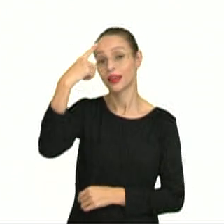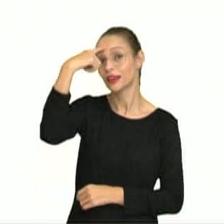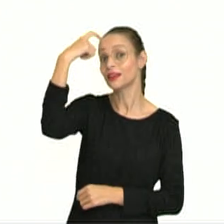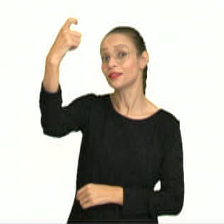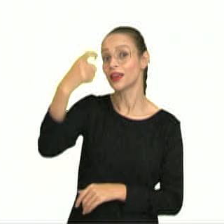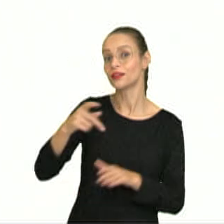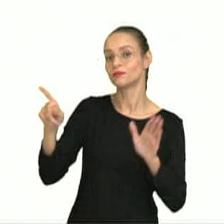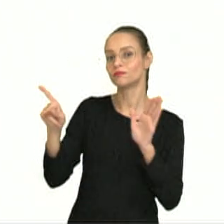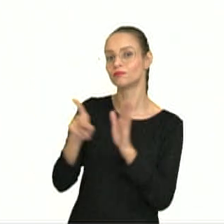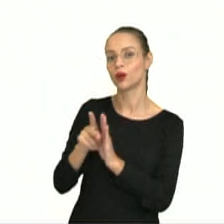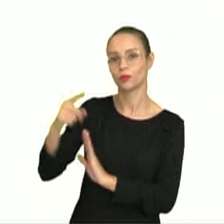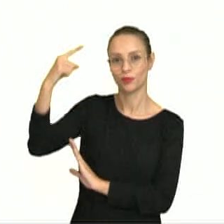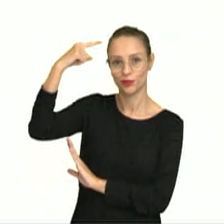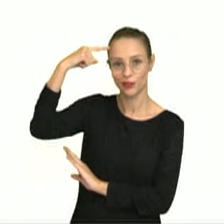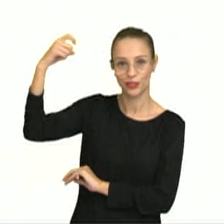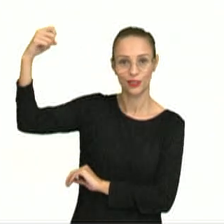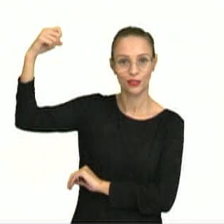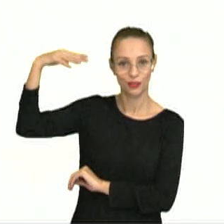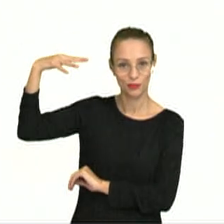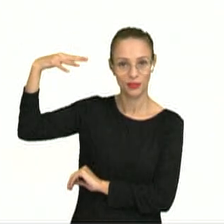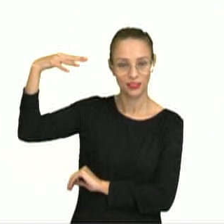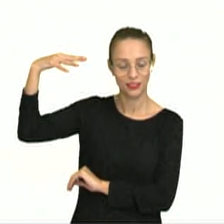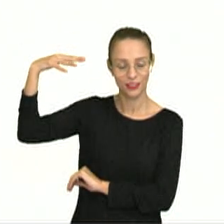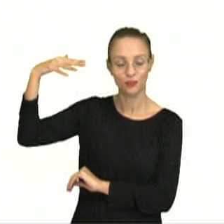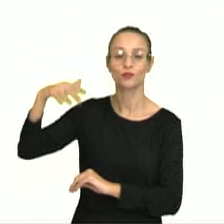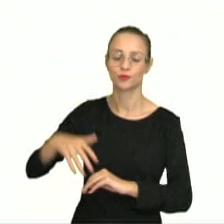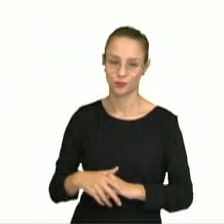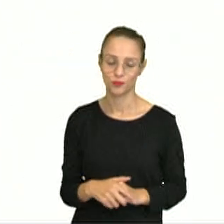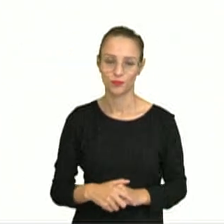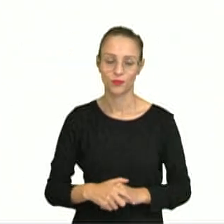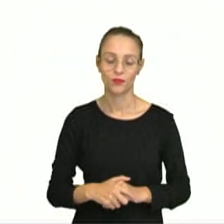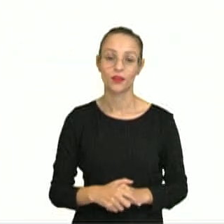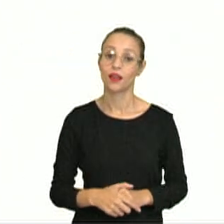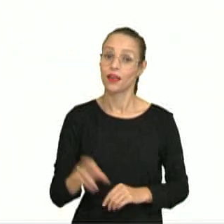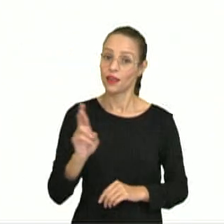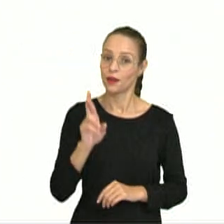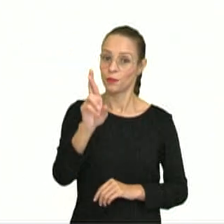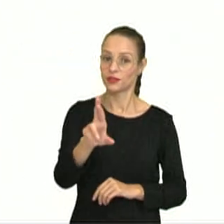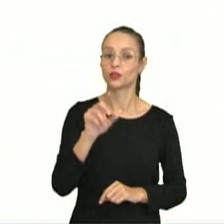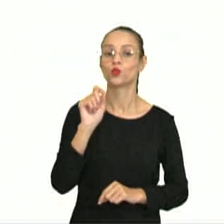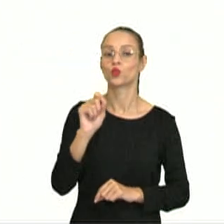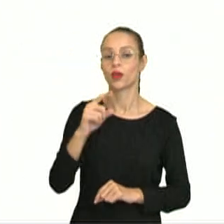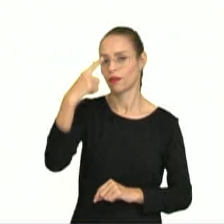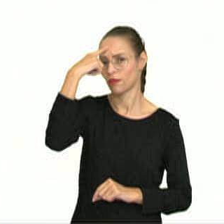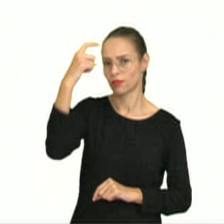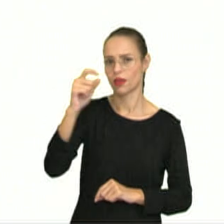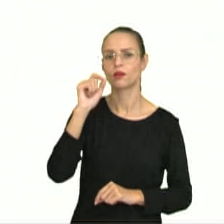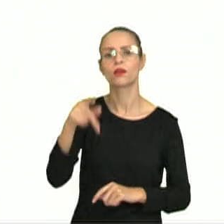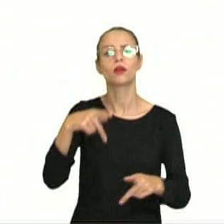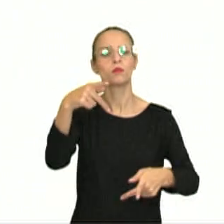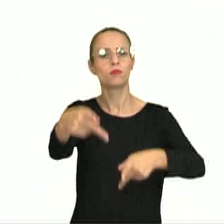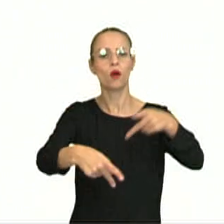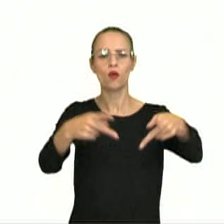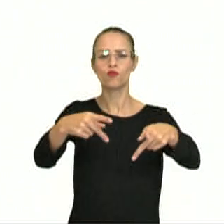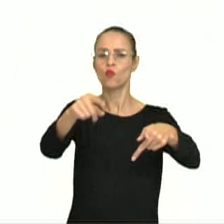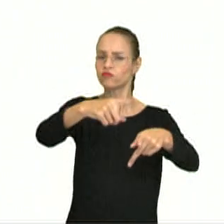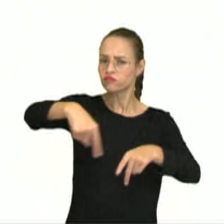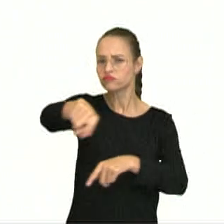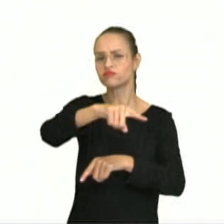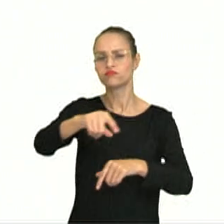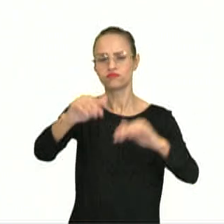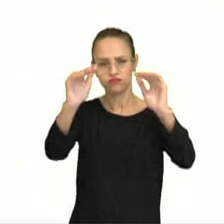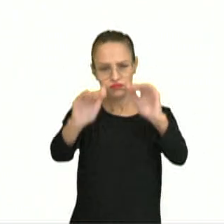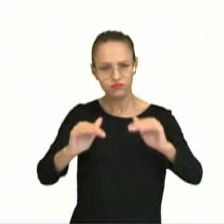ideias do que estava desse iluminismo corrente no momento. Representa bem essa ideia de que o povo, ele chega até